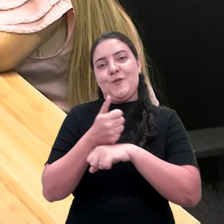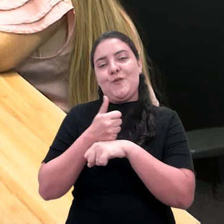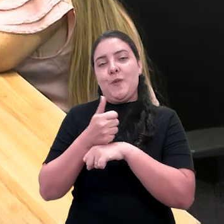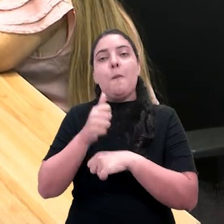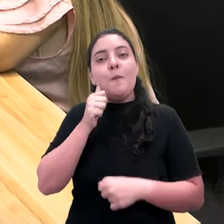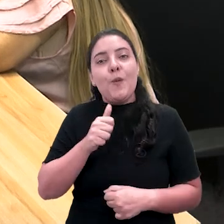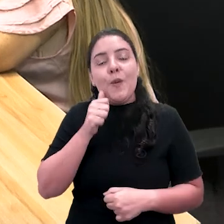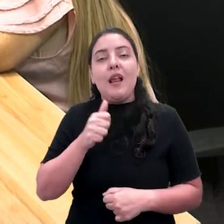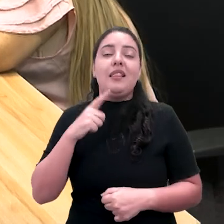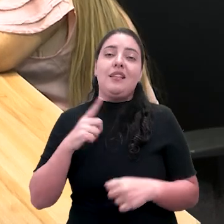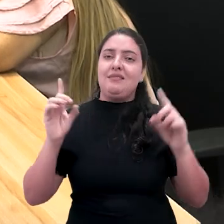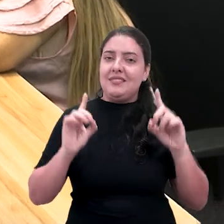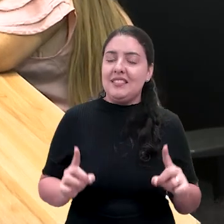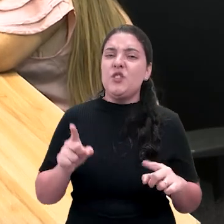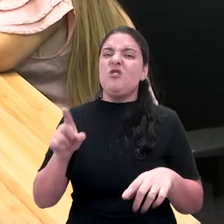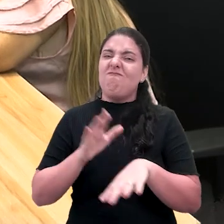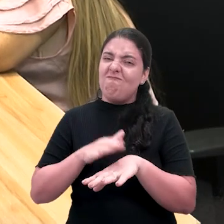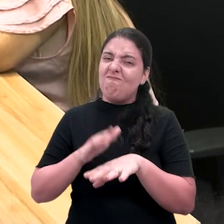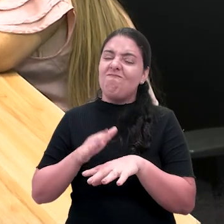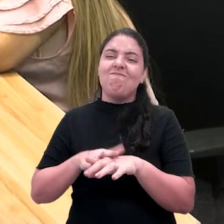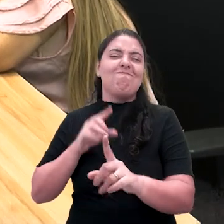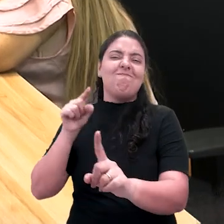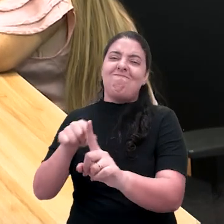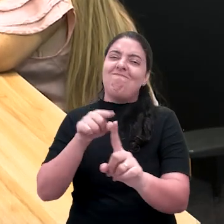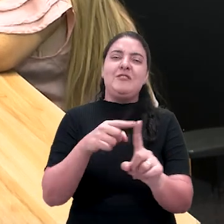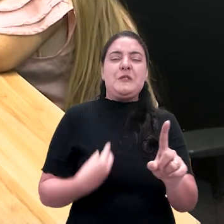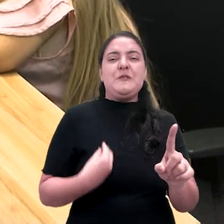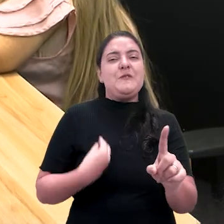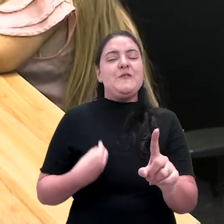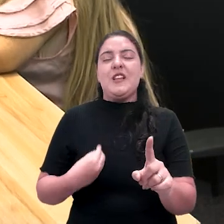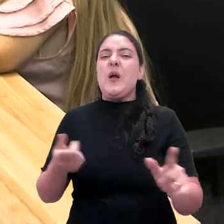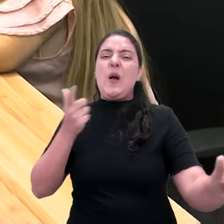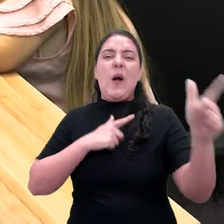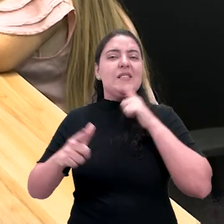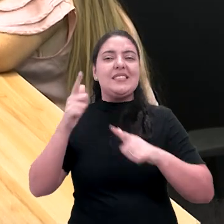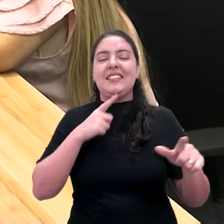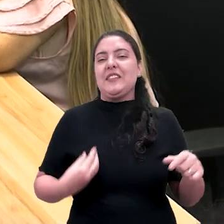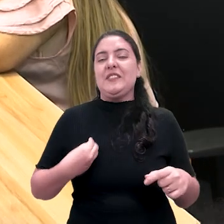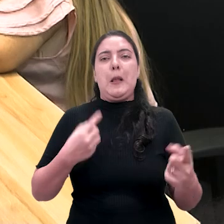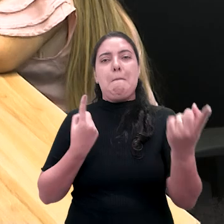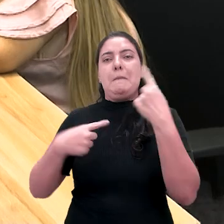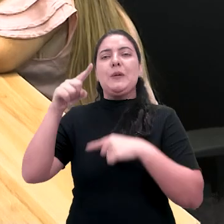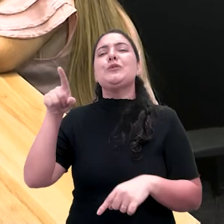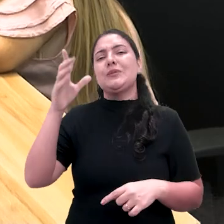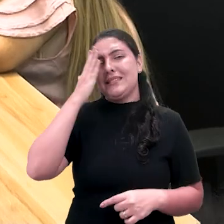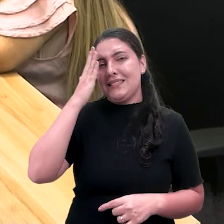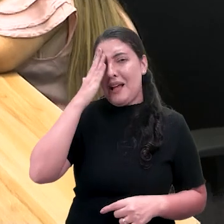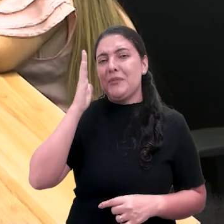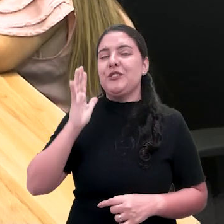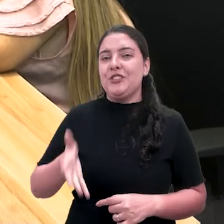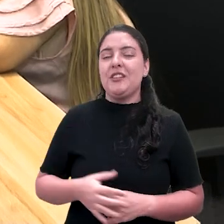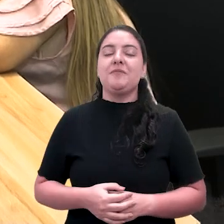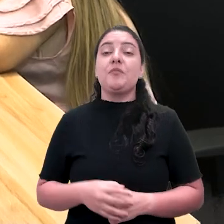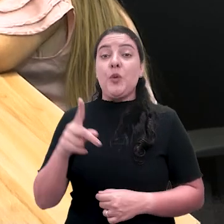ainda com deficiência, você bateu todas as metas, ultrapassou tudo que você possa imaginar, você sabe muito bem, até a responsabilidade